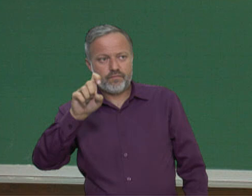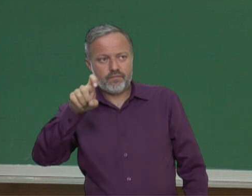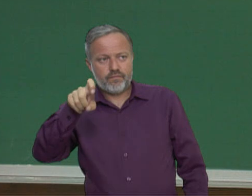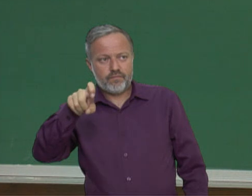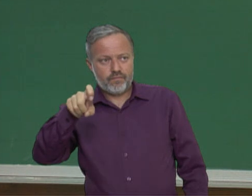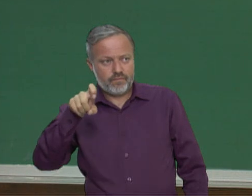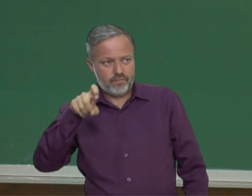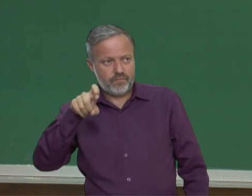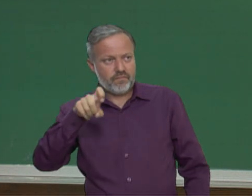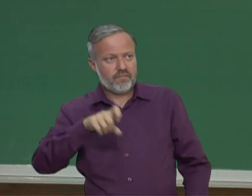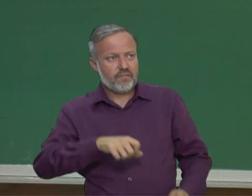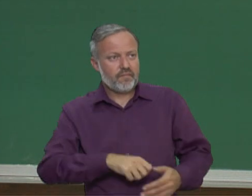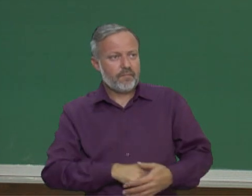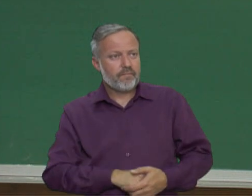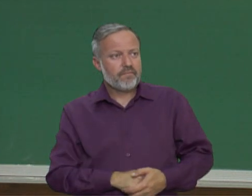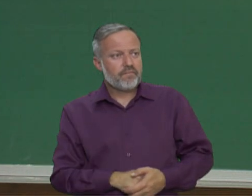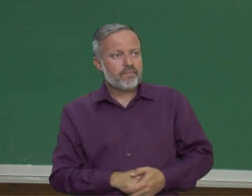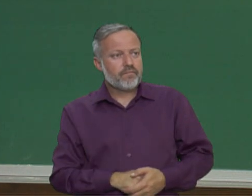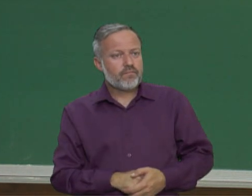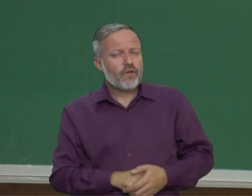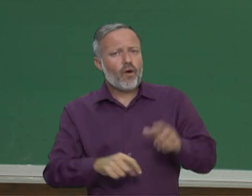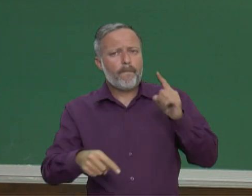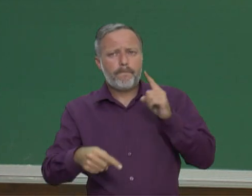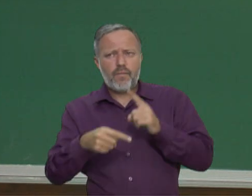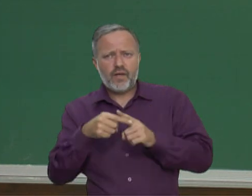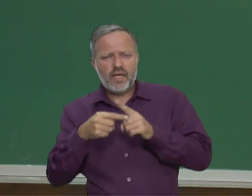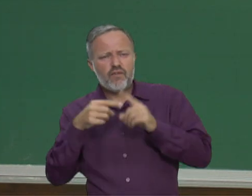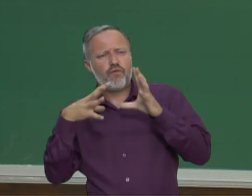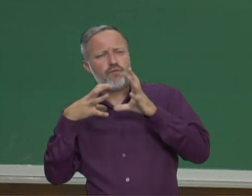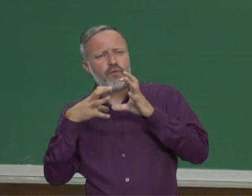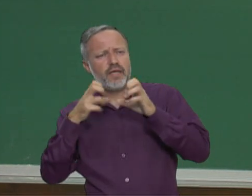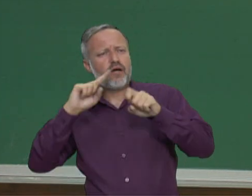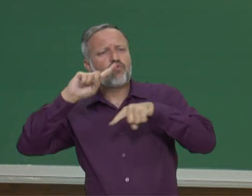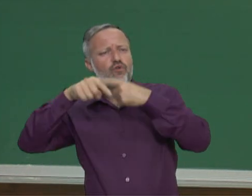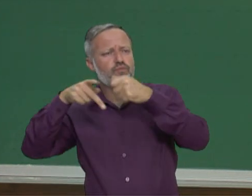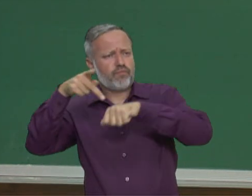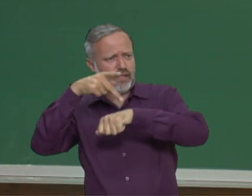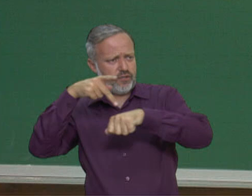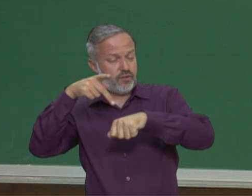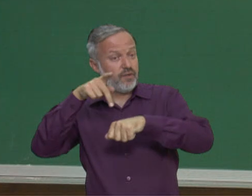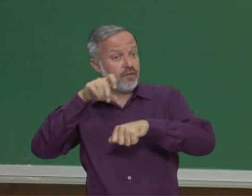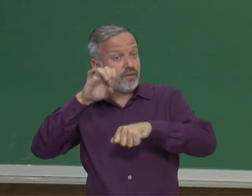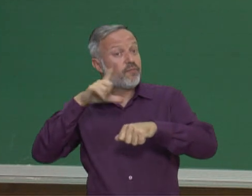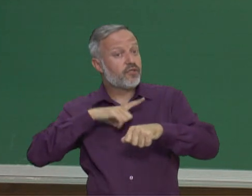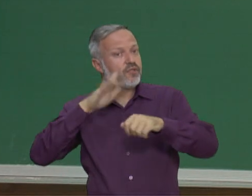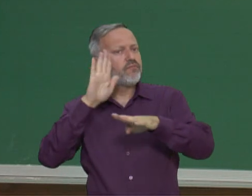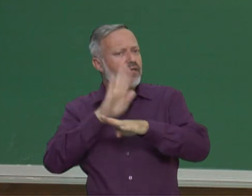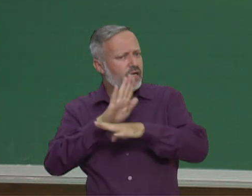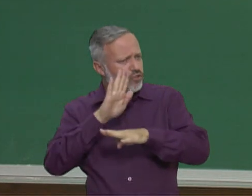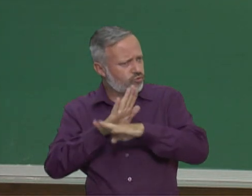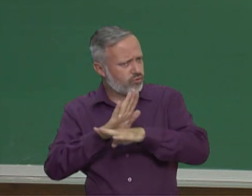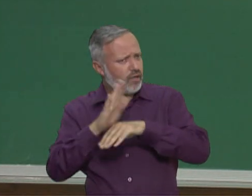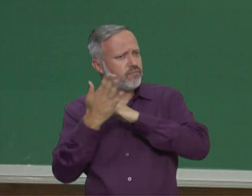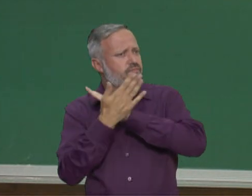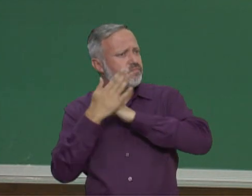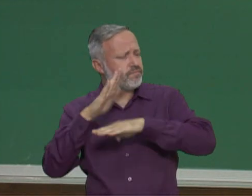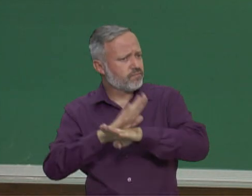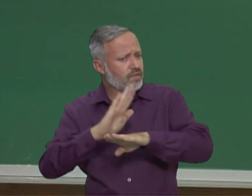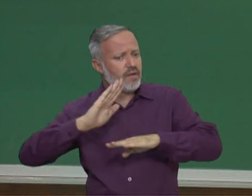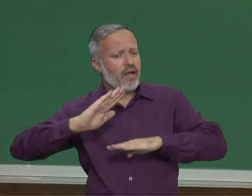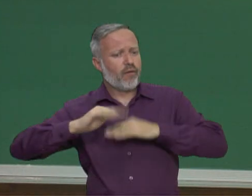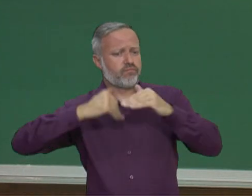dinheiro? Ou seja, para poder ter mais investimento, mais dinheiro, para poder